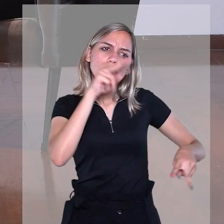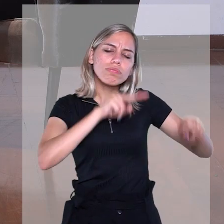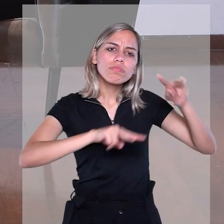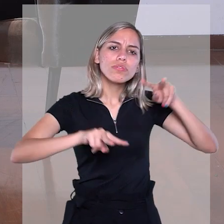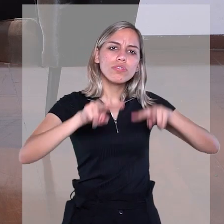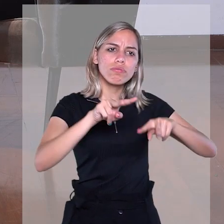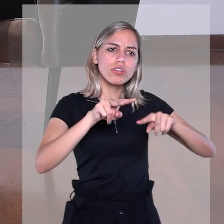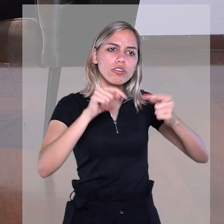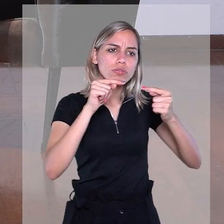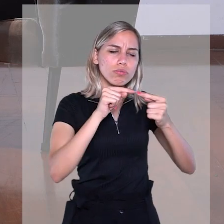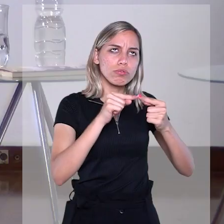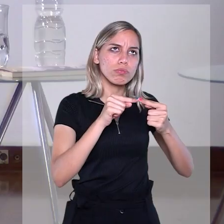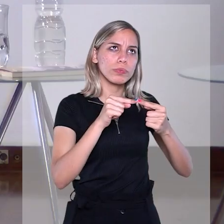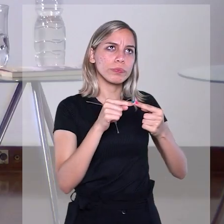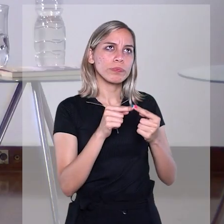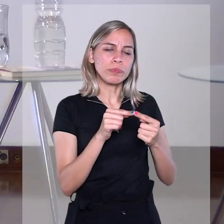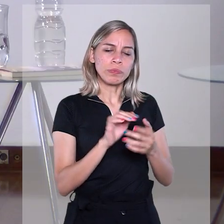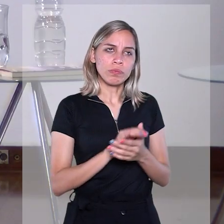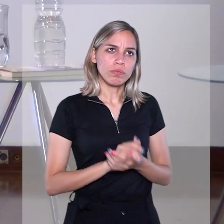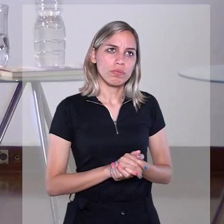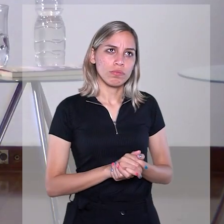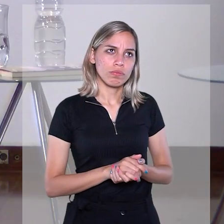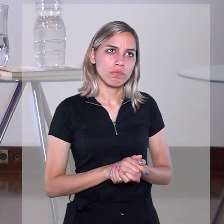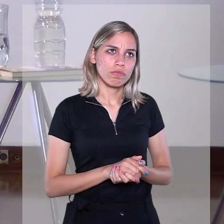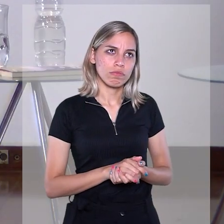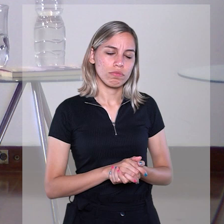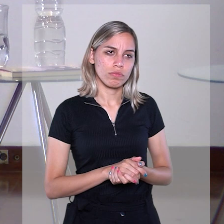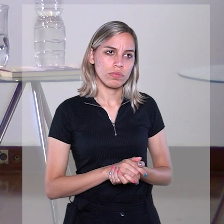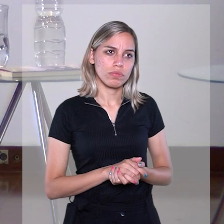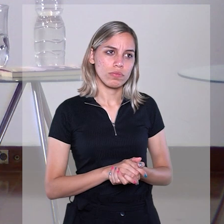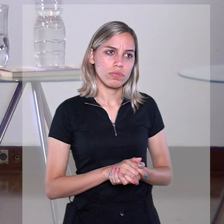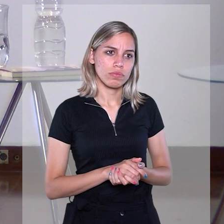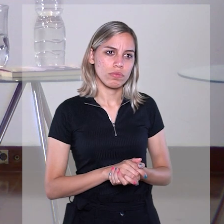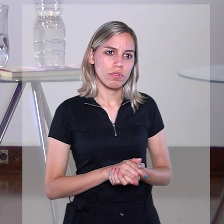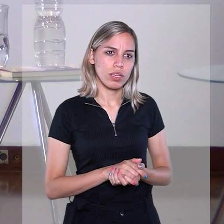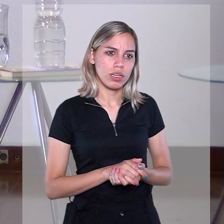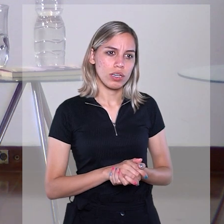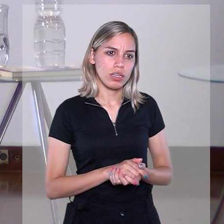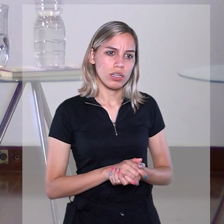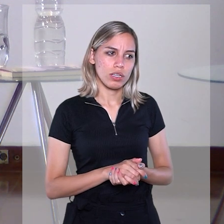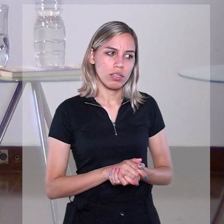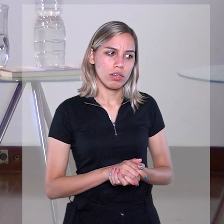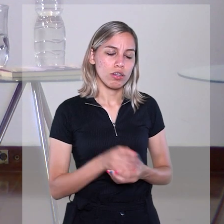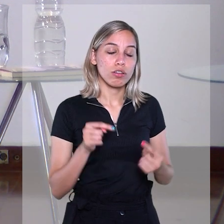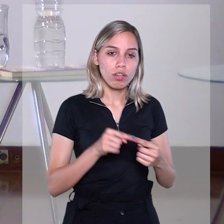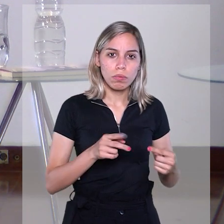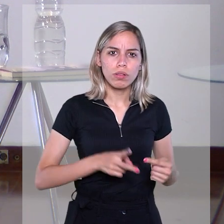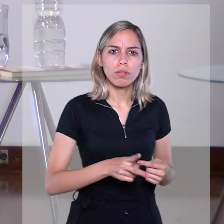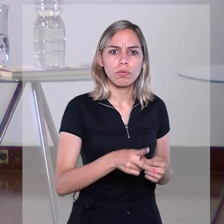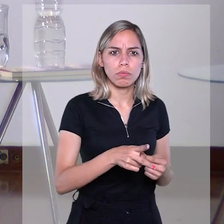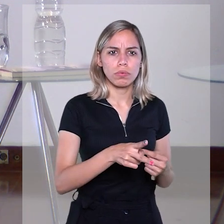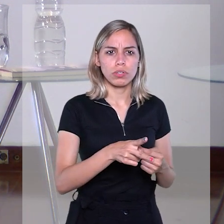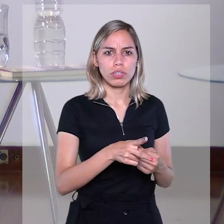eu detesto falar, Ricardo, esse nova onda, esse surgimento, essa prevalência. Eu quero